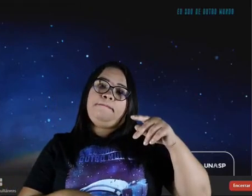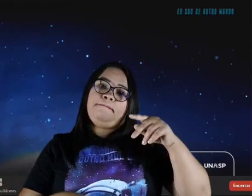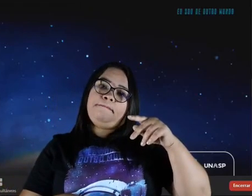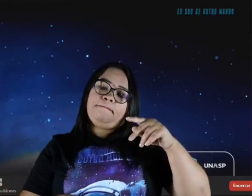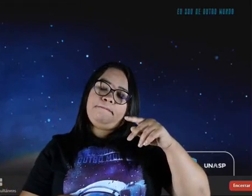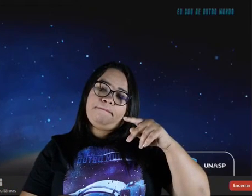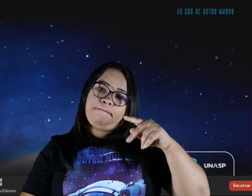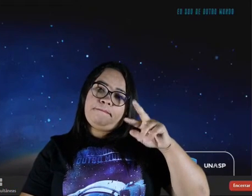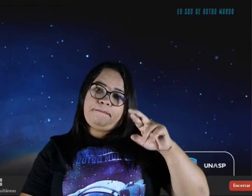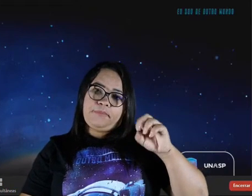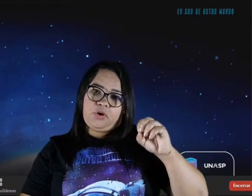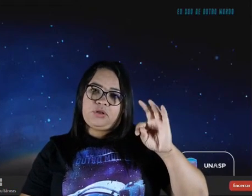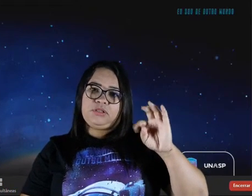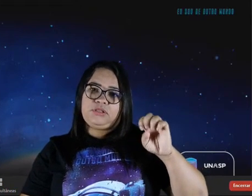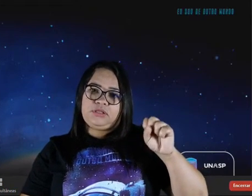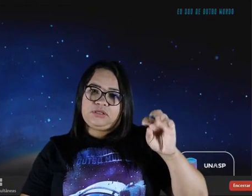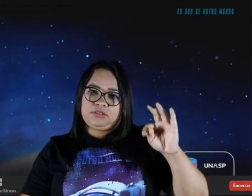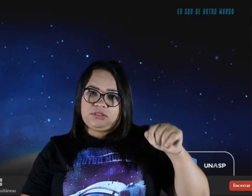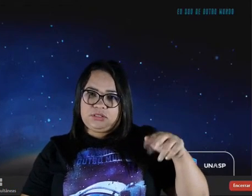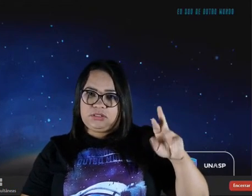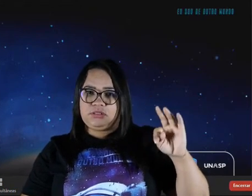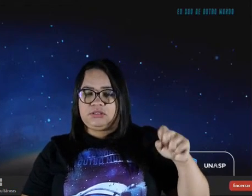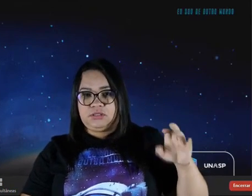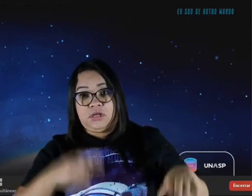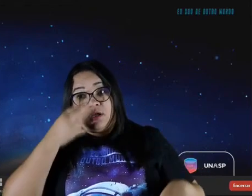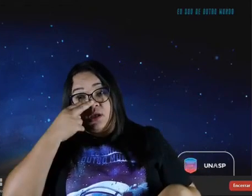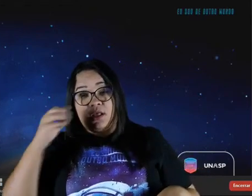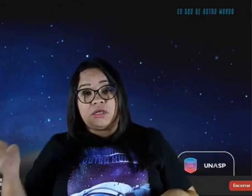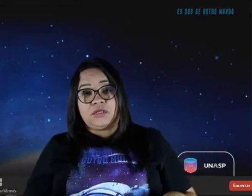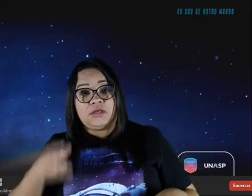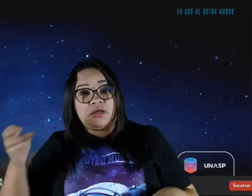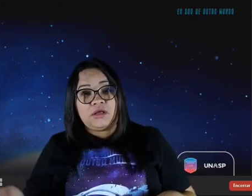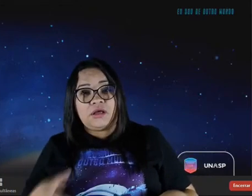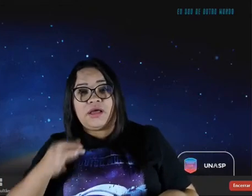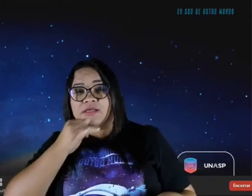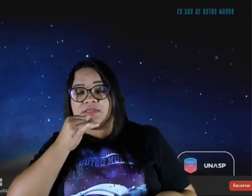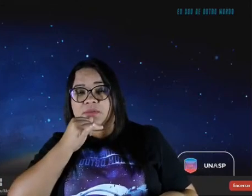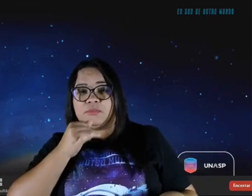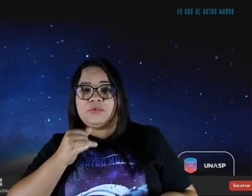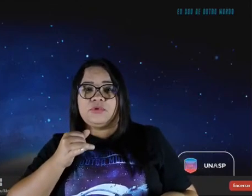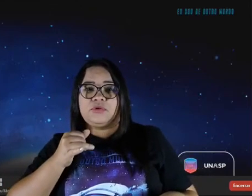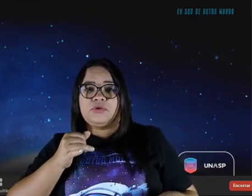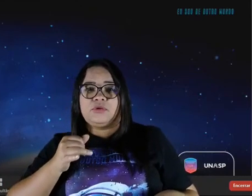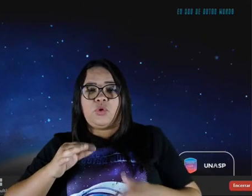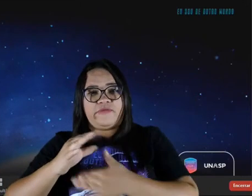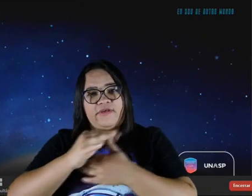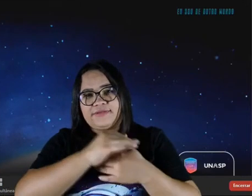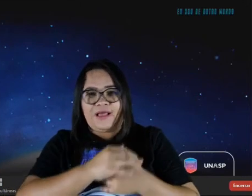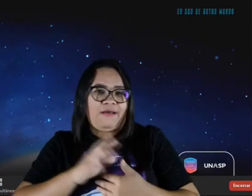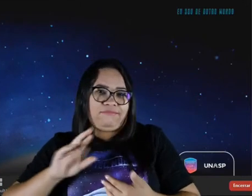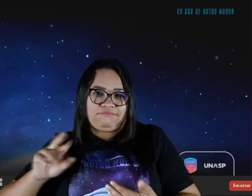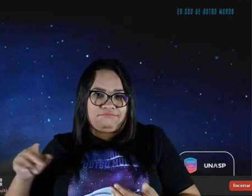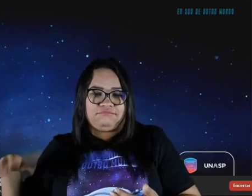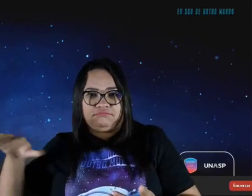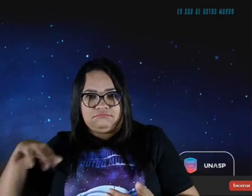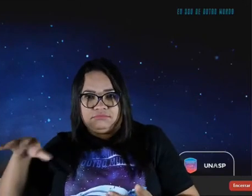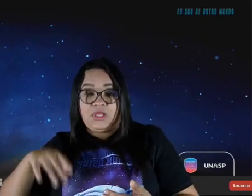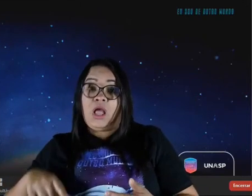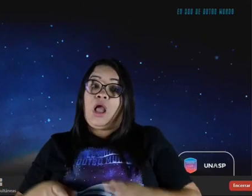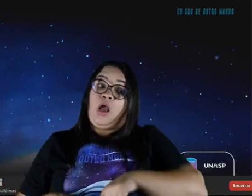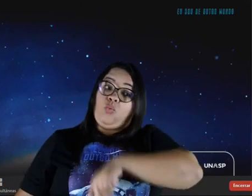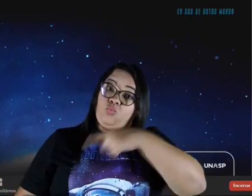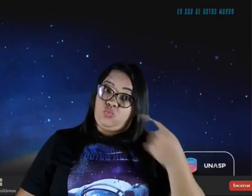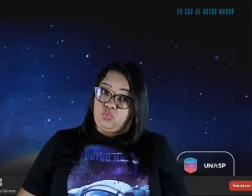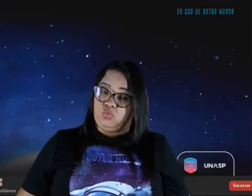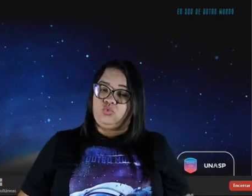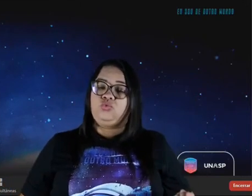pentecostais, essas igrejas, Willow Creek. Agora, o mainline protestante são aquelas mais